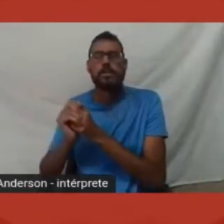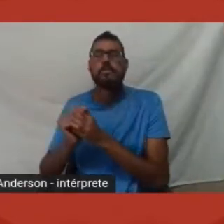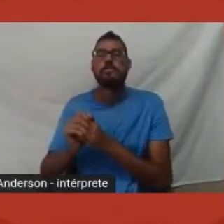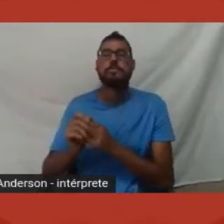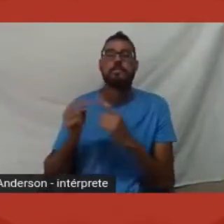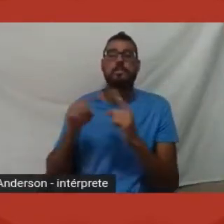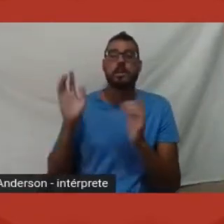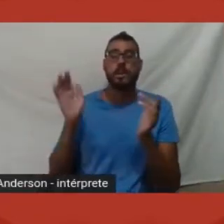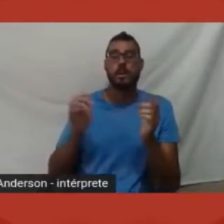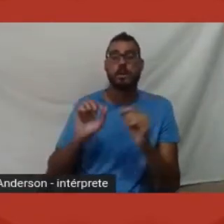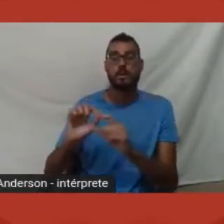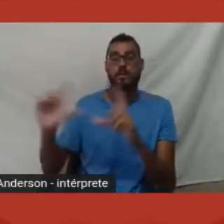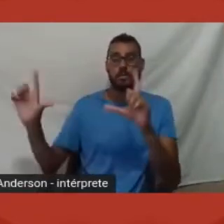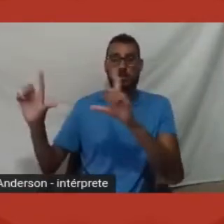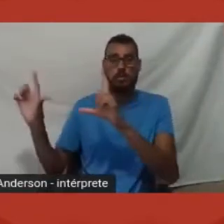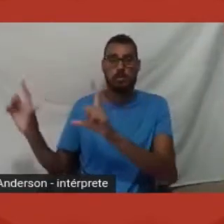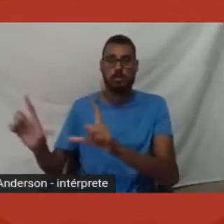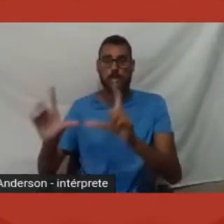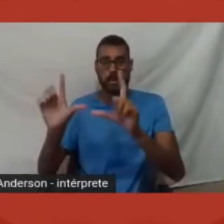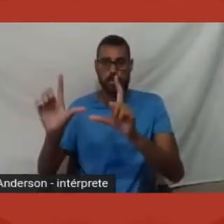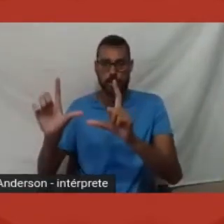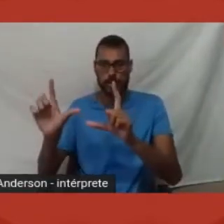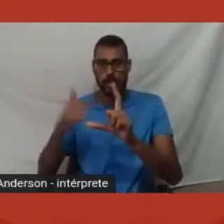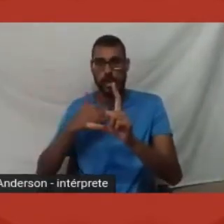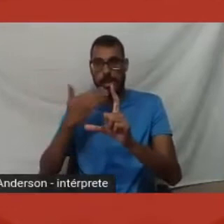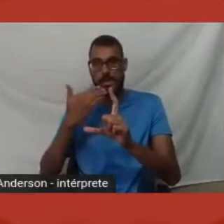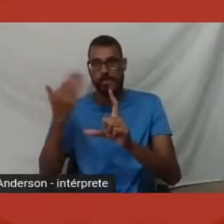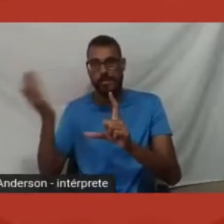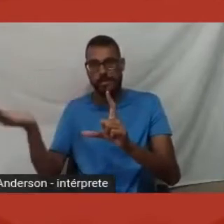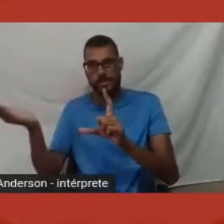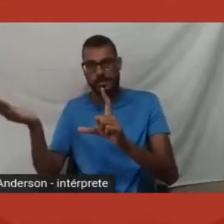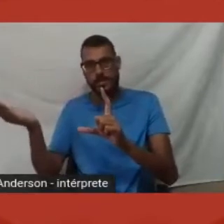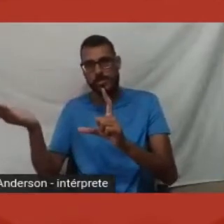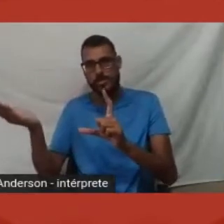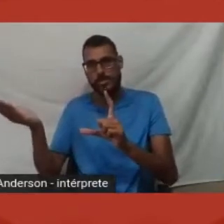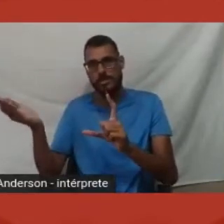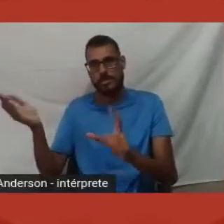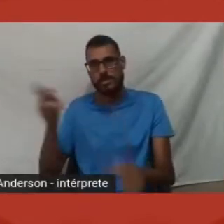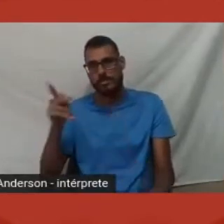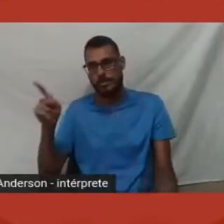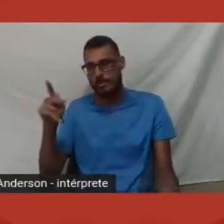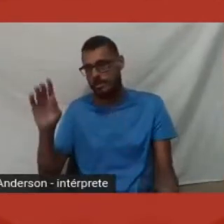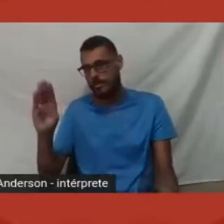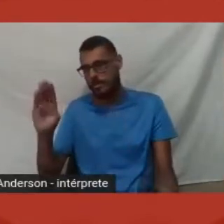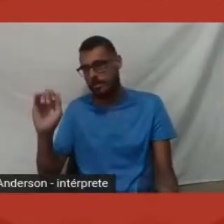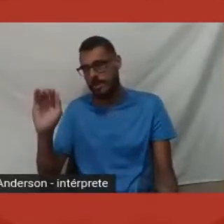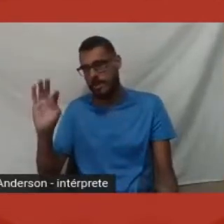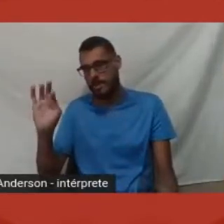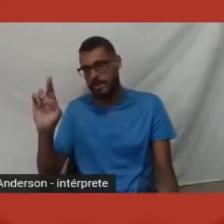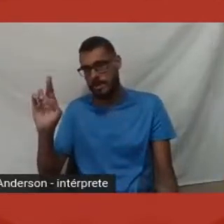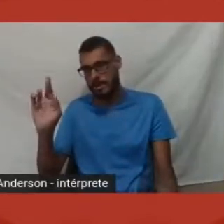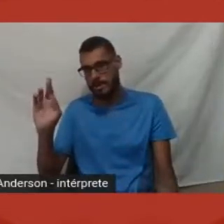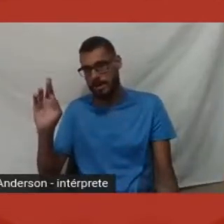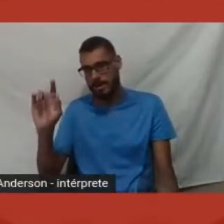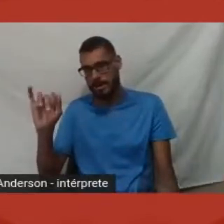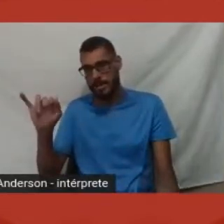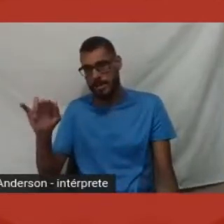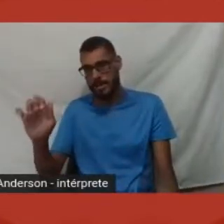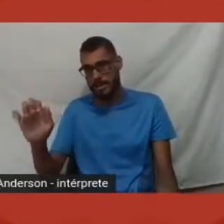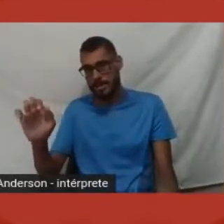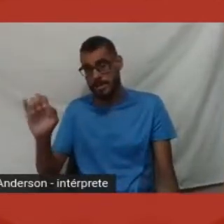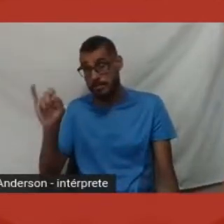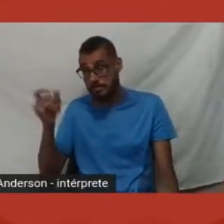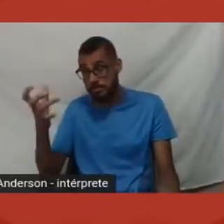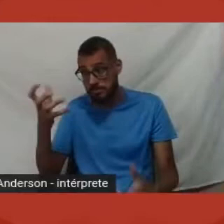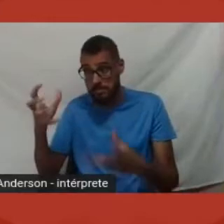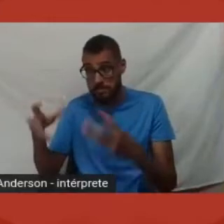eu vou compartilhar aqui e eu pediria se o nosso querido professor Paterlini aí do DM, se ele quiser, né, falar alguma